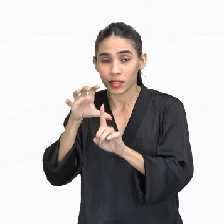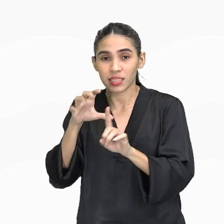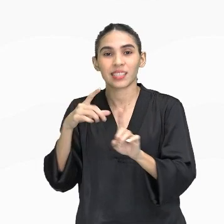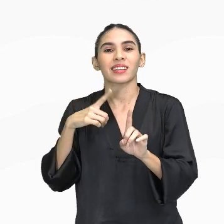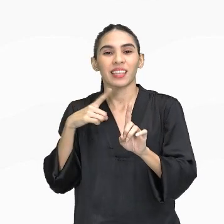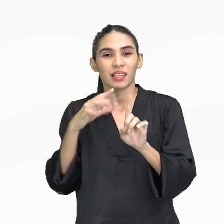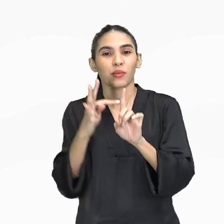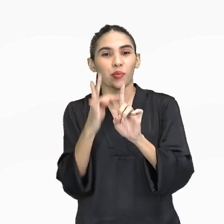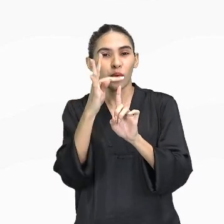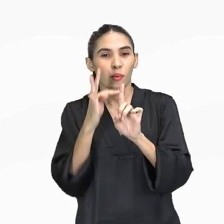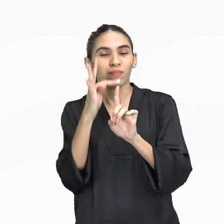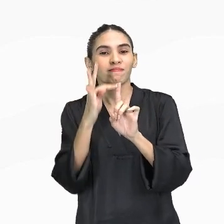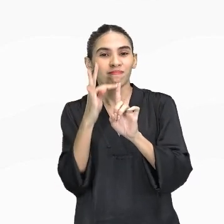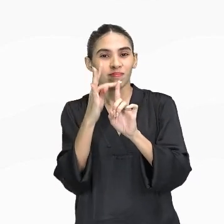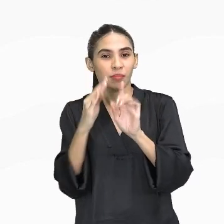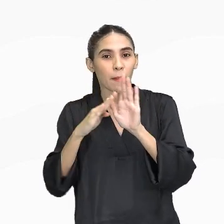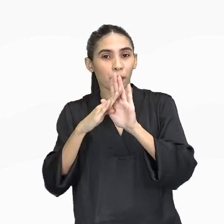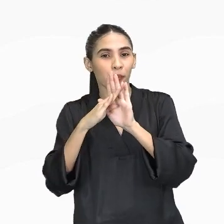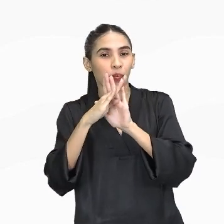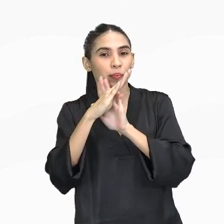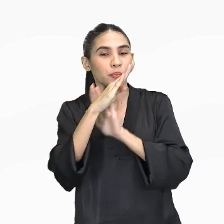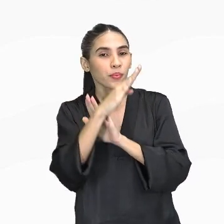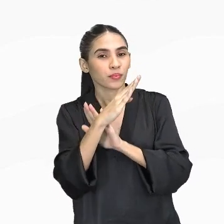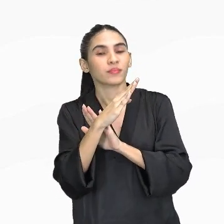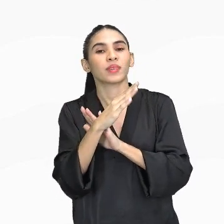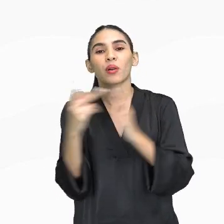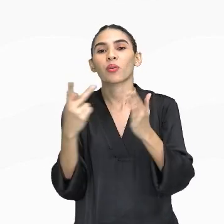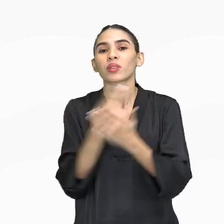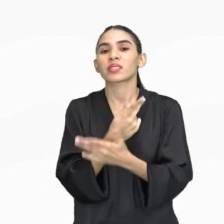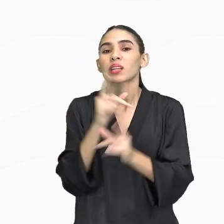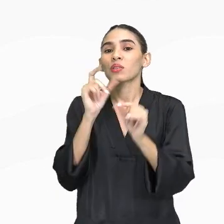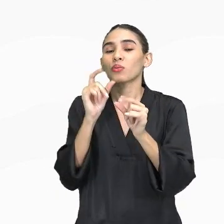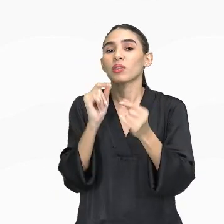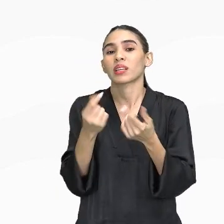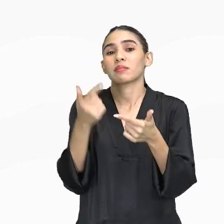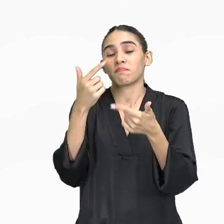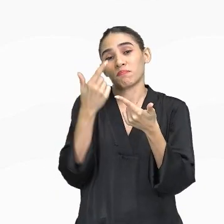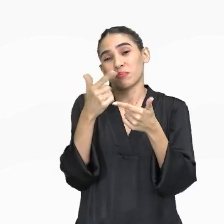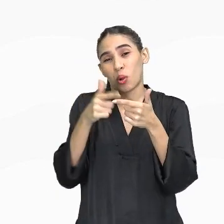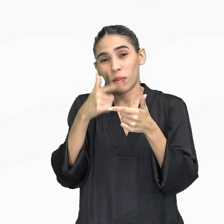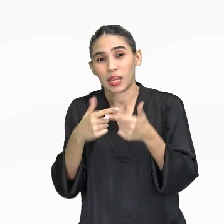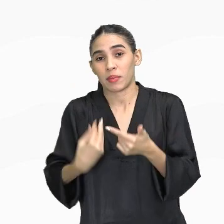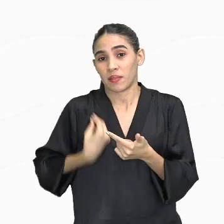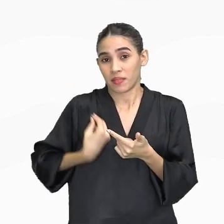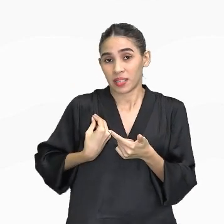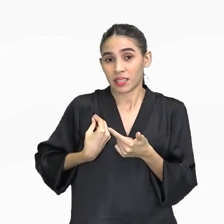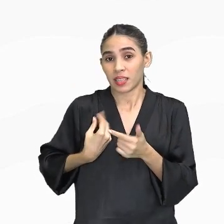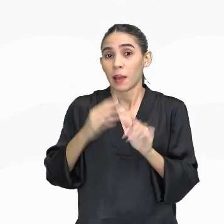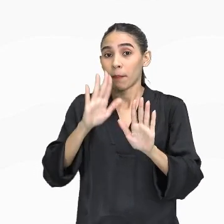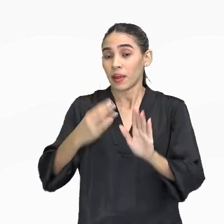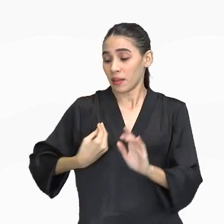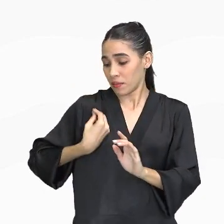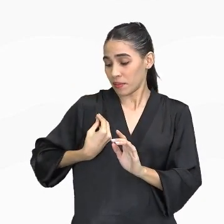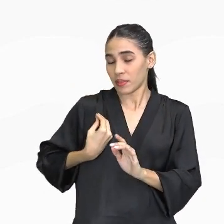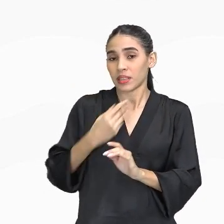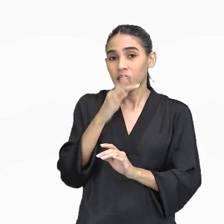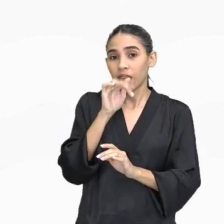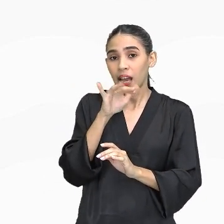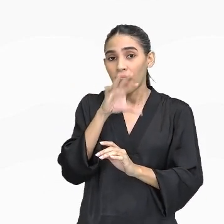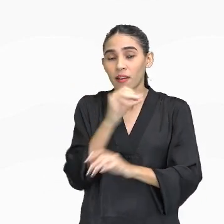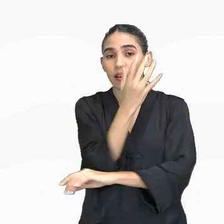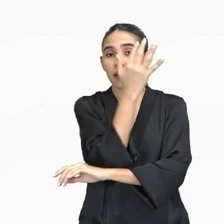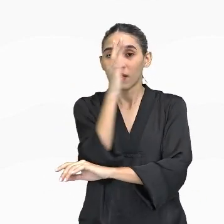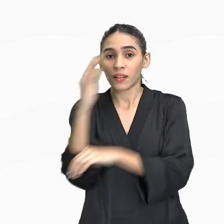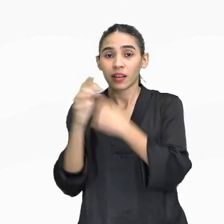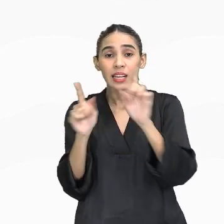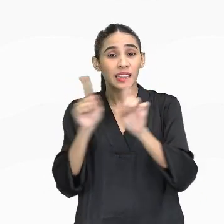significativo da temperatura. E isso é prejudicial para a vida. E para a vida, leia-se, a vida, a fauna, a flora e para